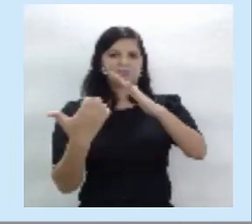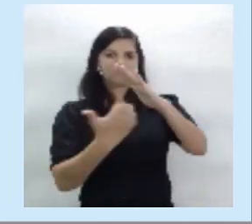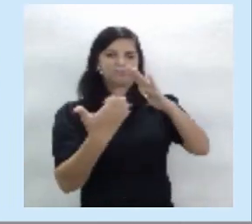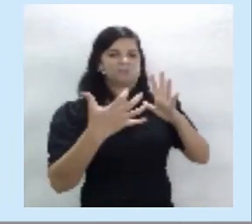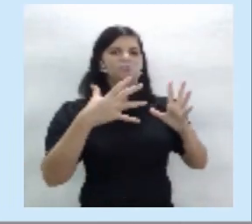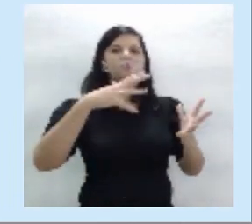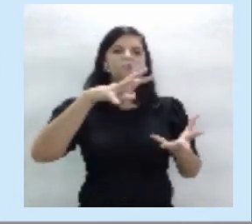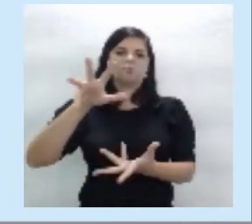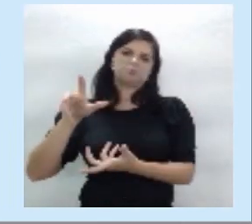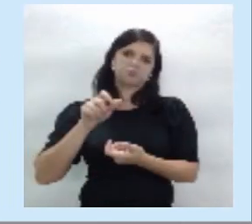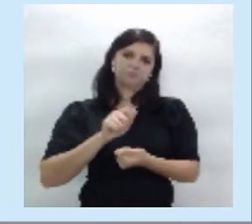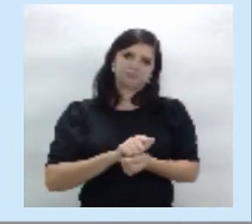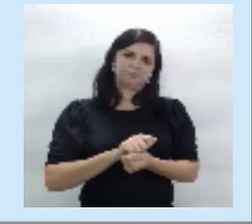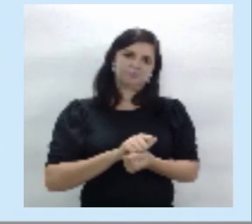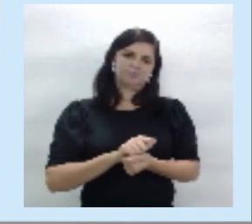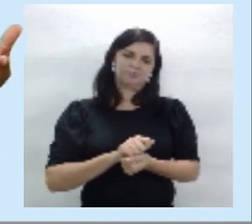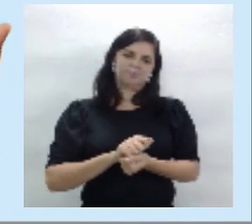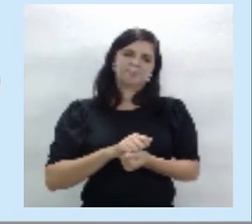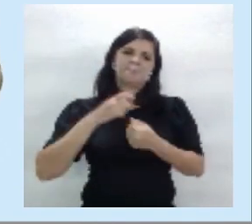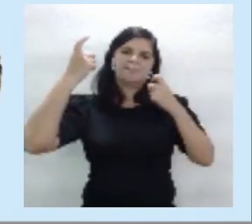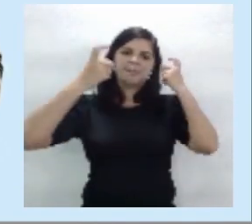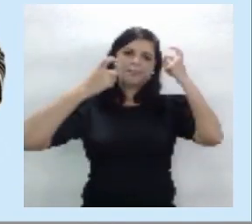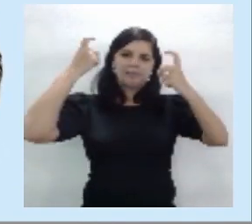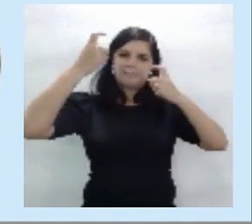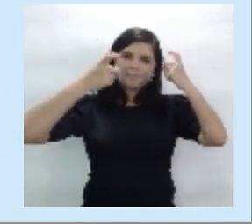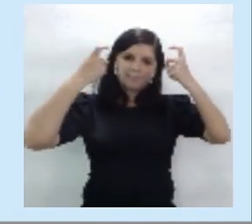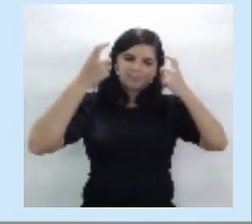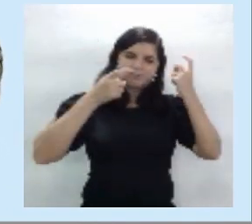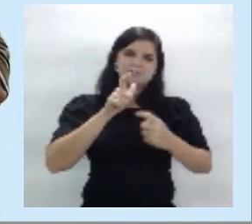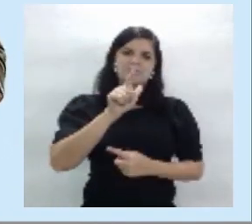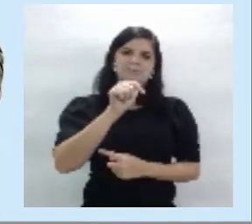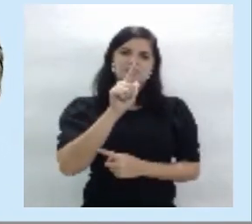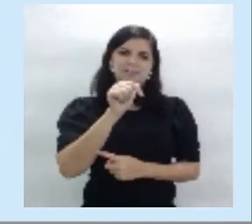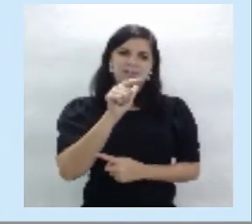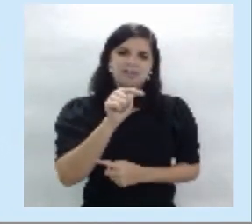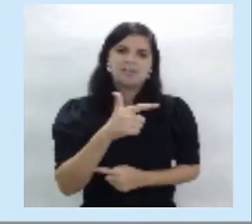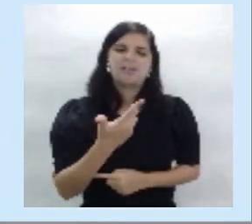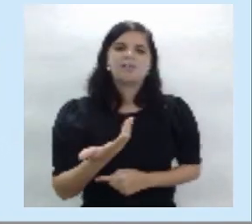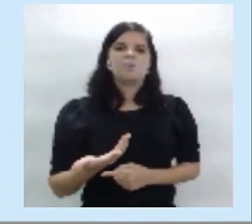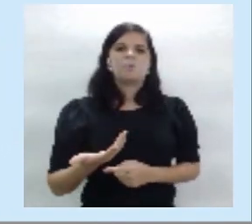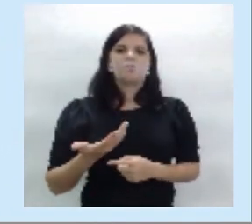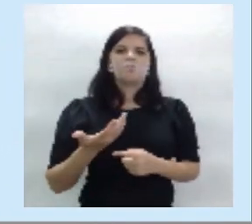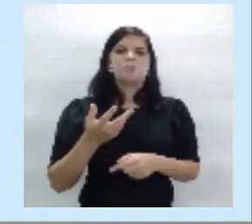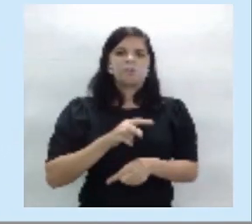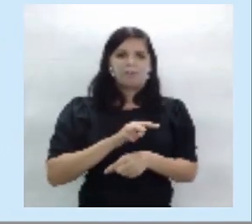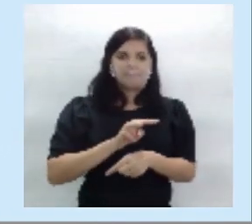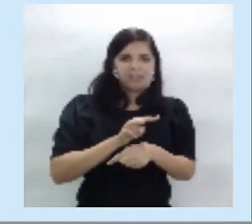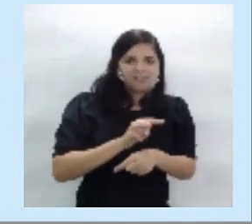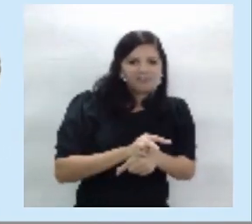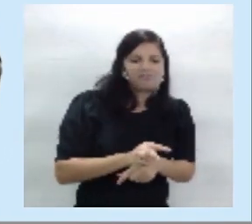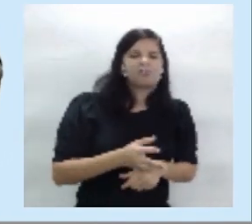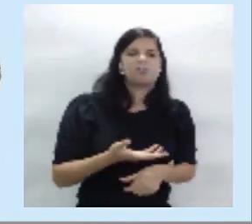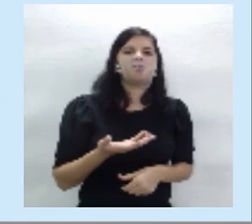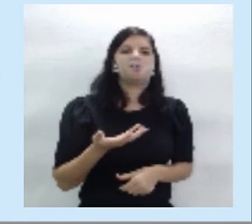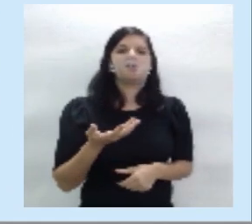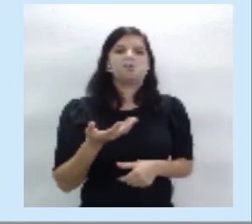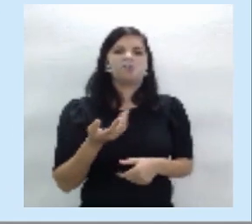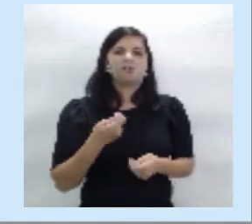inteiro. Tá? Então, a preocupação, né, com a água, a ideia de você preservar, a ideia de